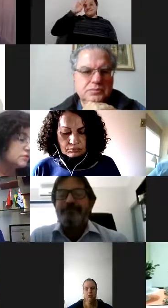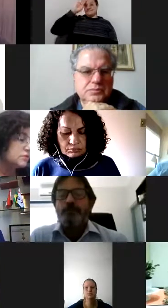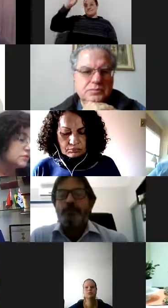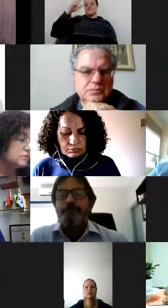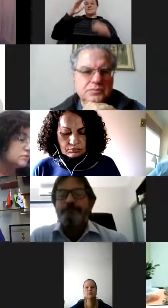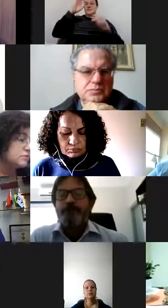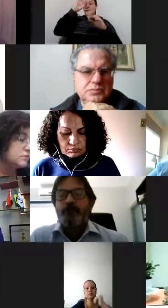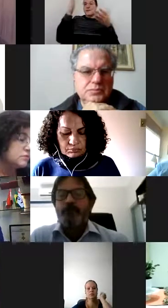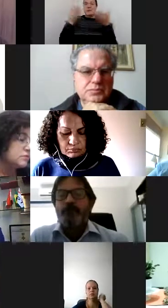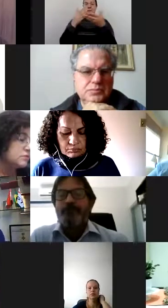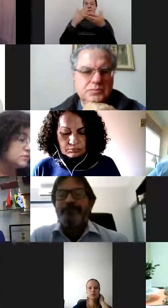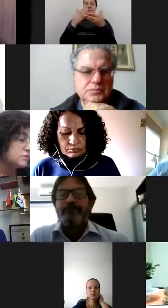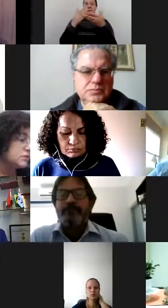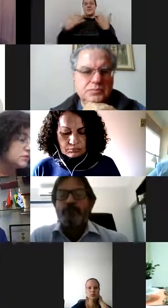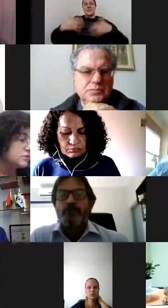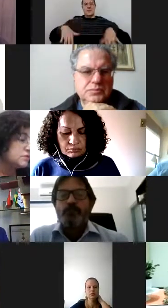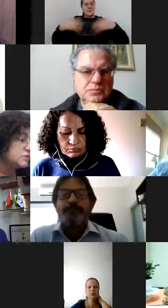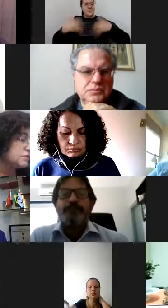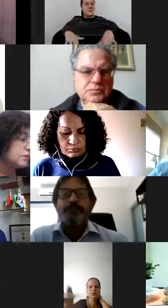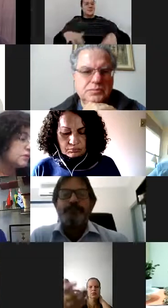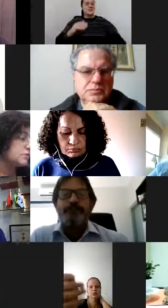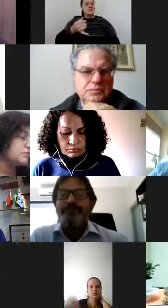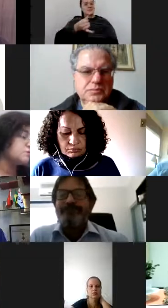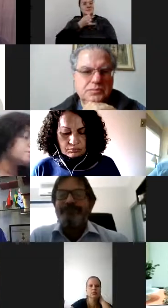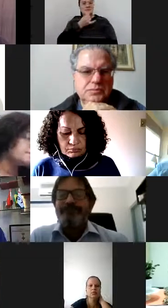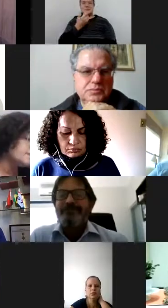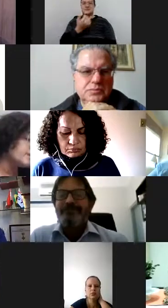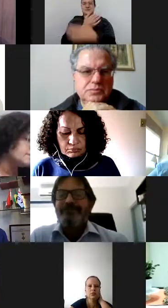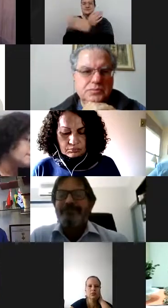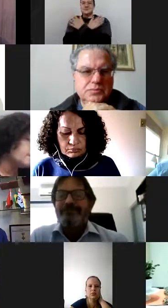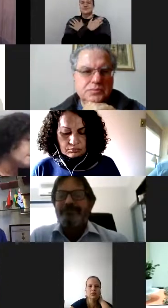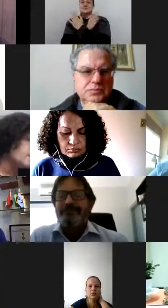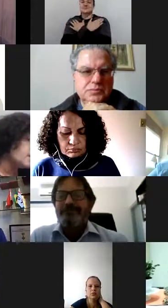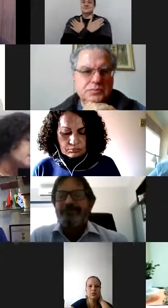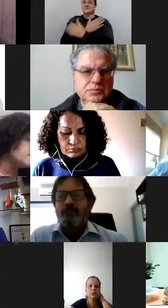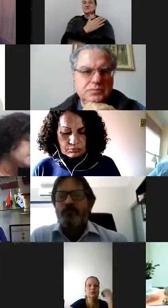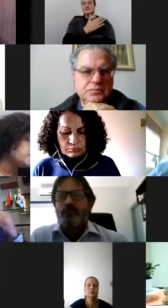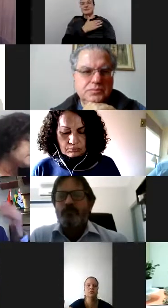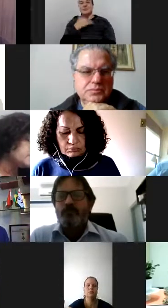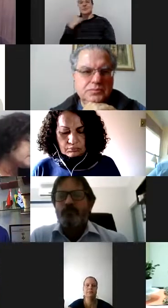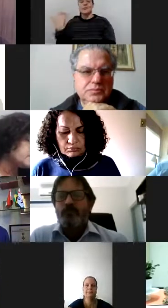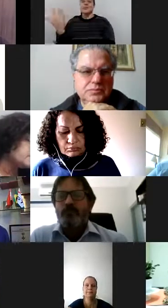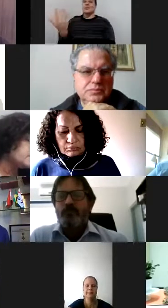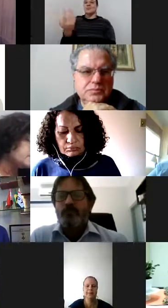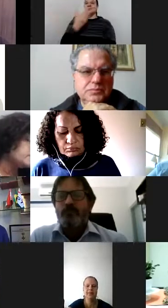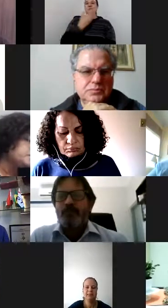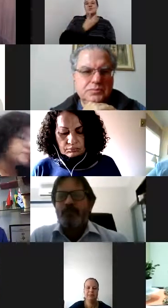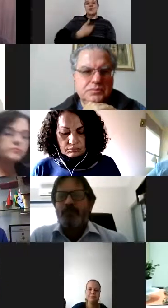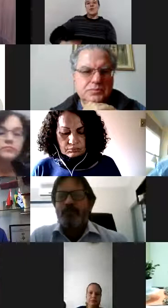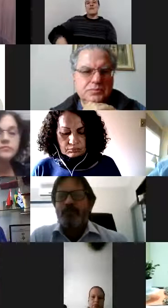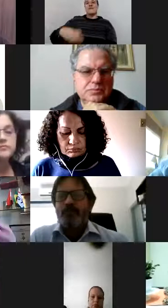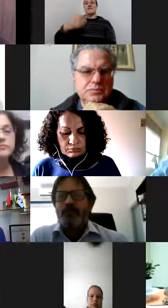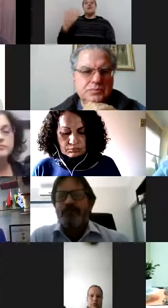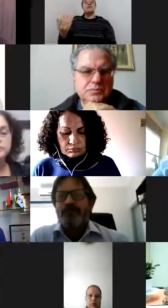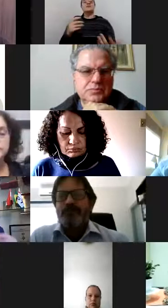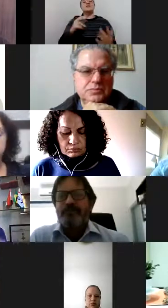pandêmico, um momento trágico de desemprego e de mortes, que para o governo federal as mortes são números,